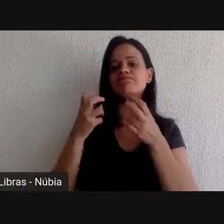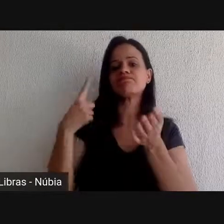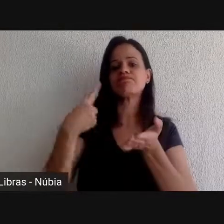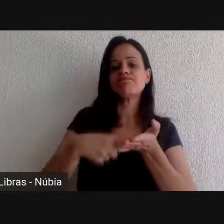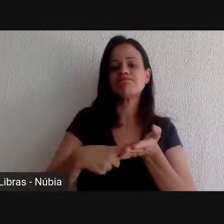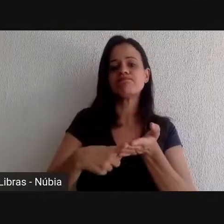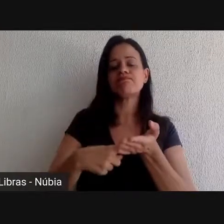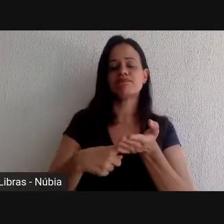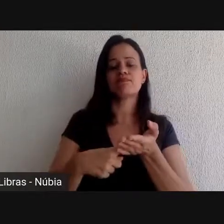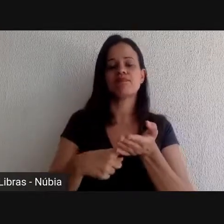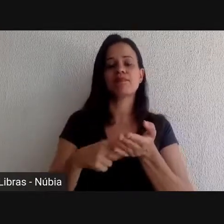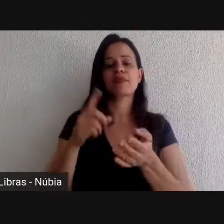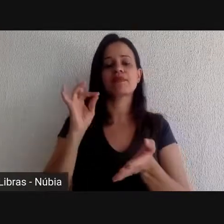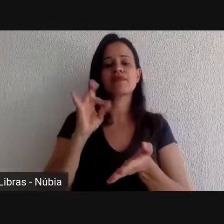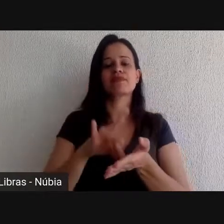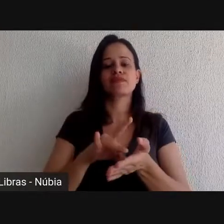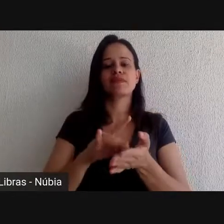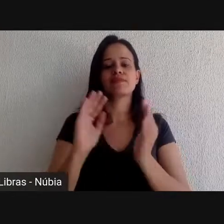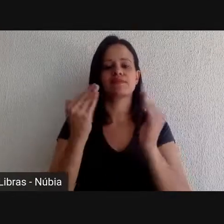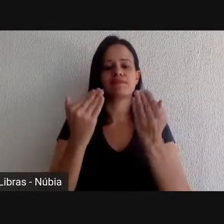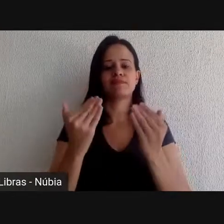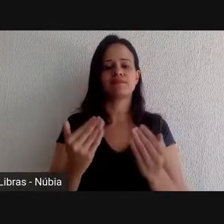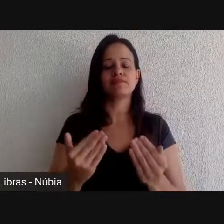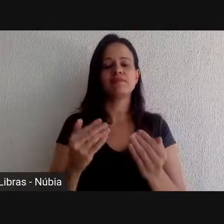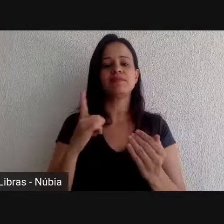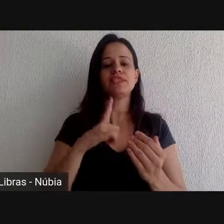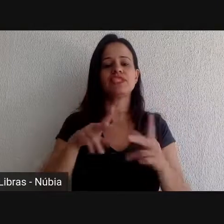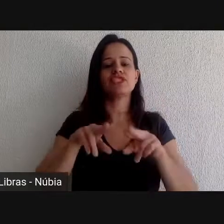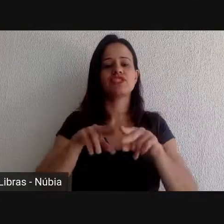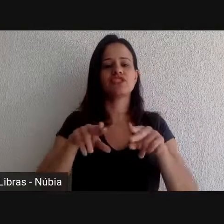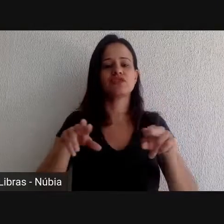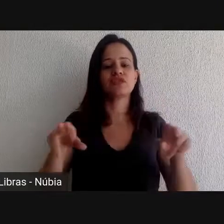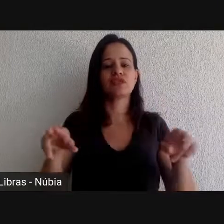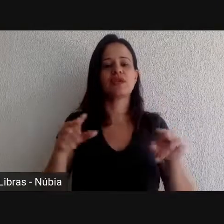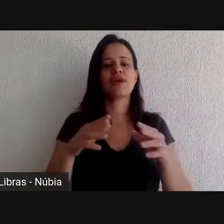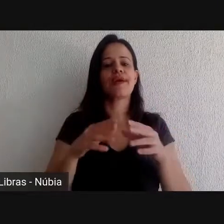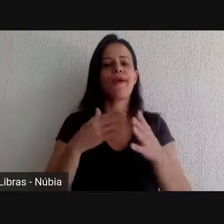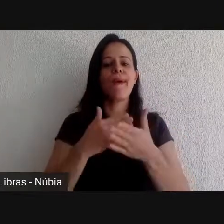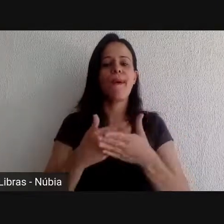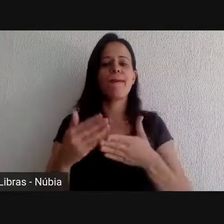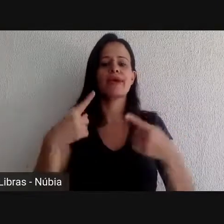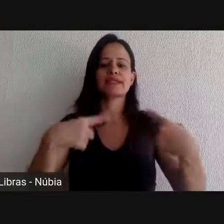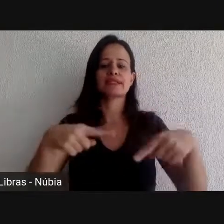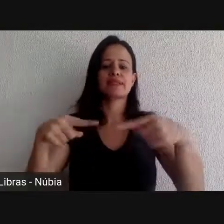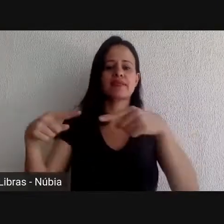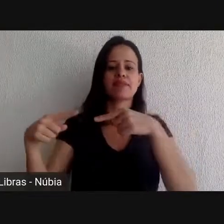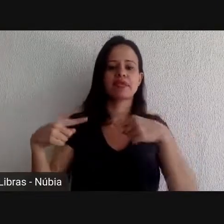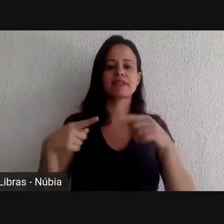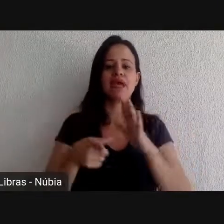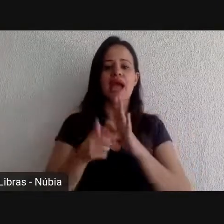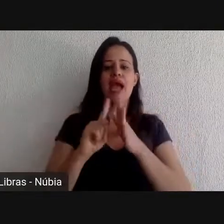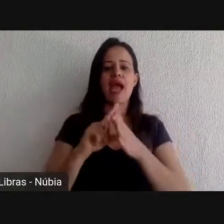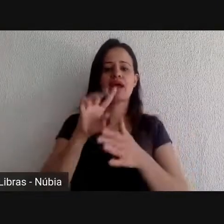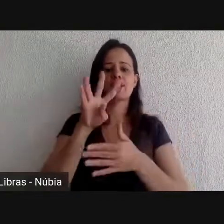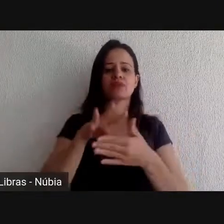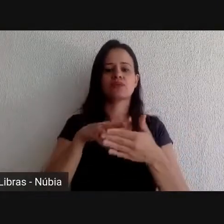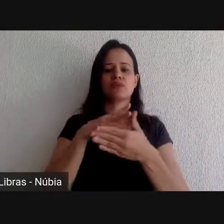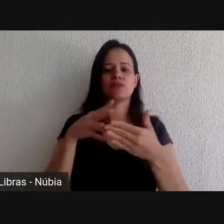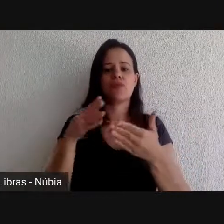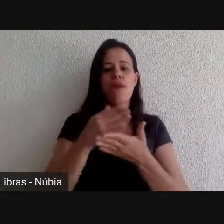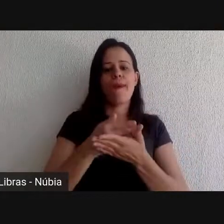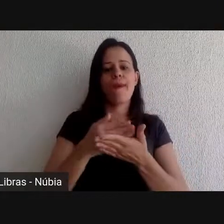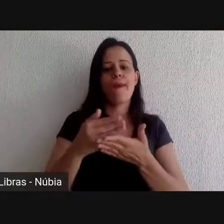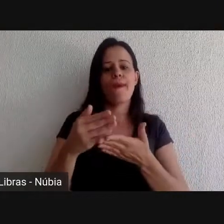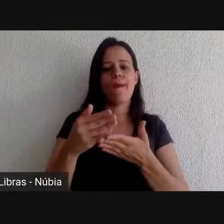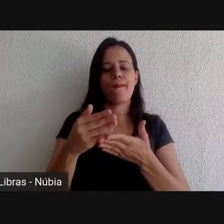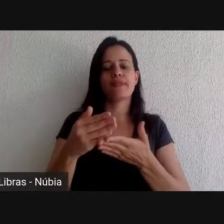de referência para ser, de fato, análise de mérito. E as divergências começam a ser debatidas antes do cronômetro começar a girar,